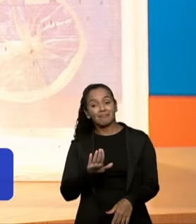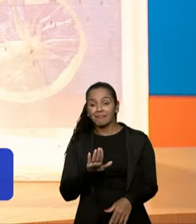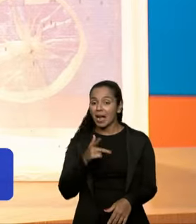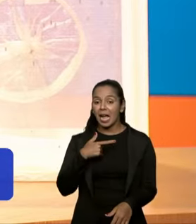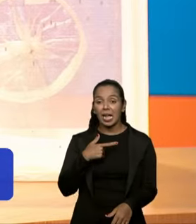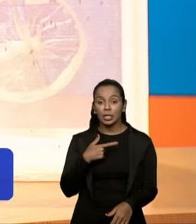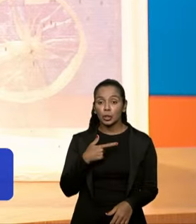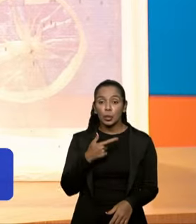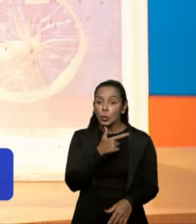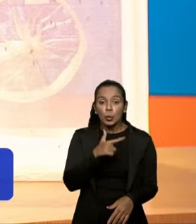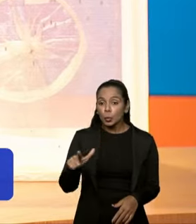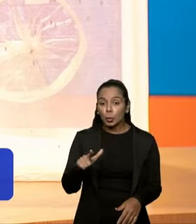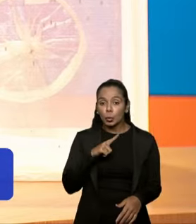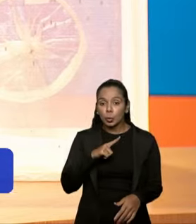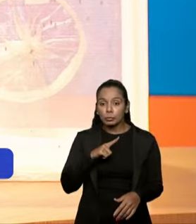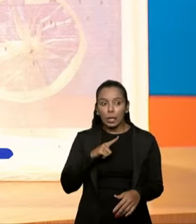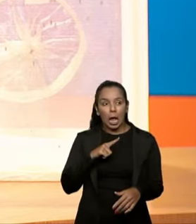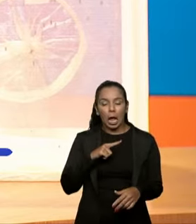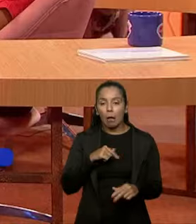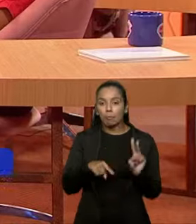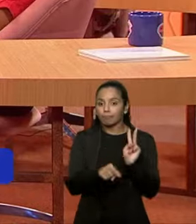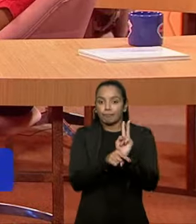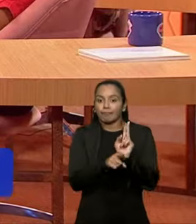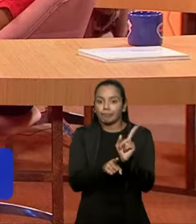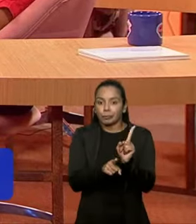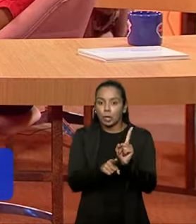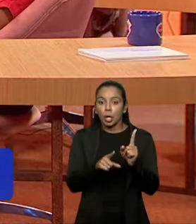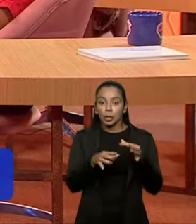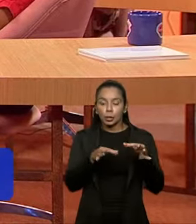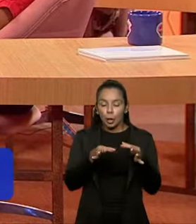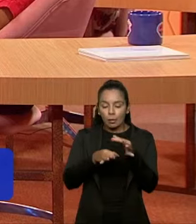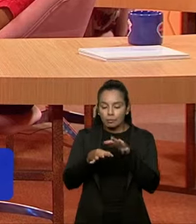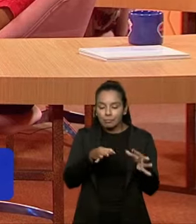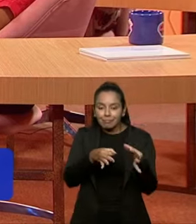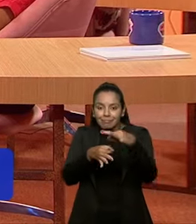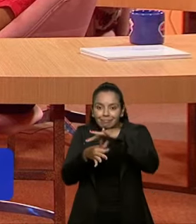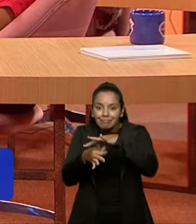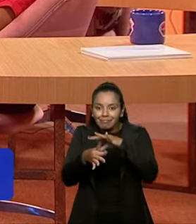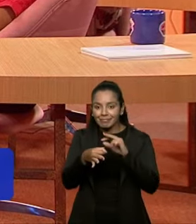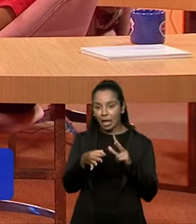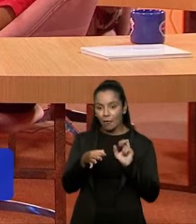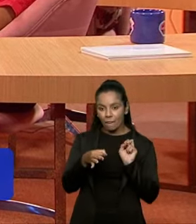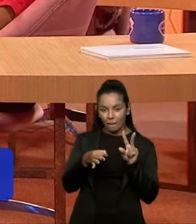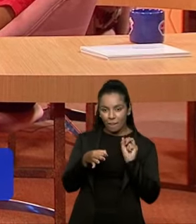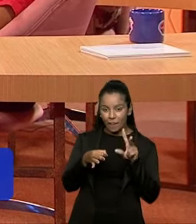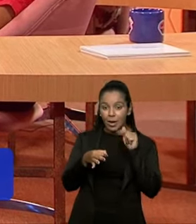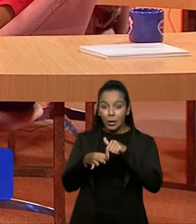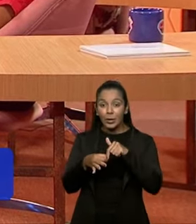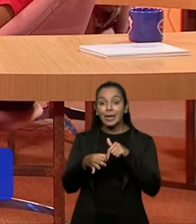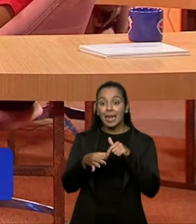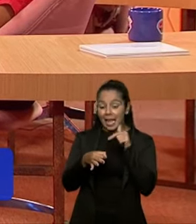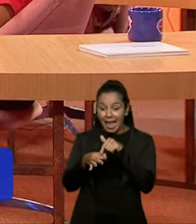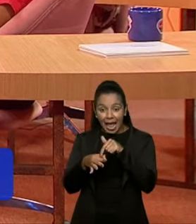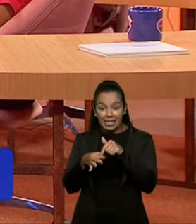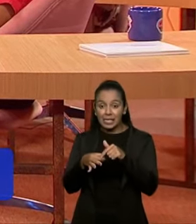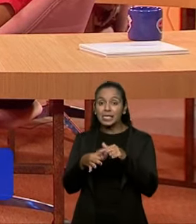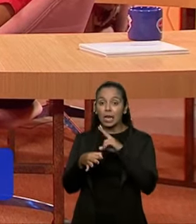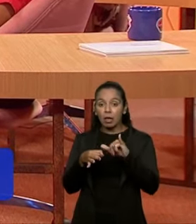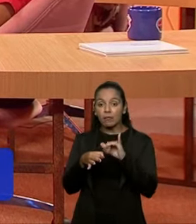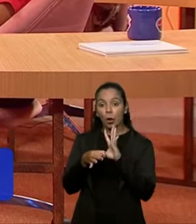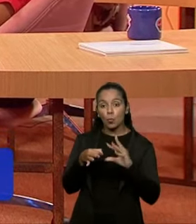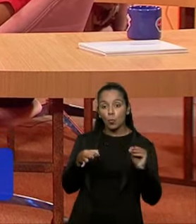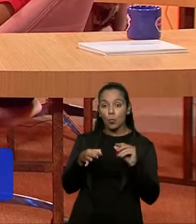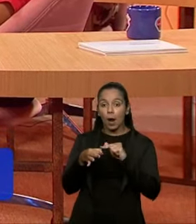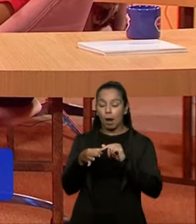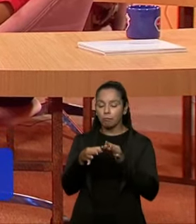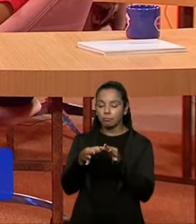não está neutralizado, ele só foi levado para dentro da célula. E aquela célula que vai matar ele, na verdade, é a célula onde ele se